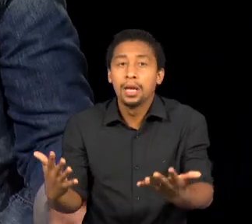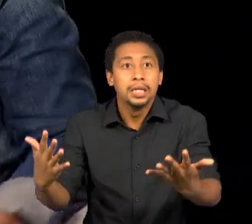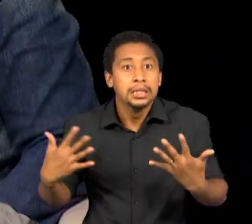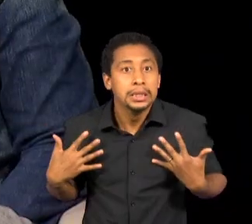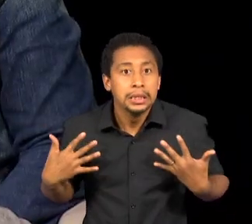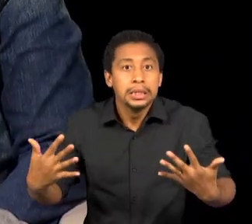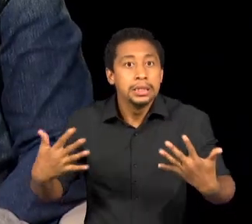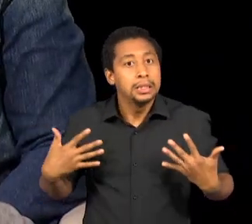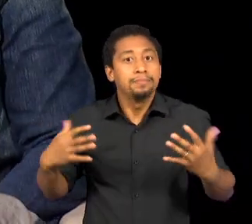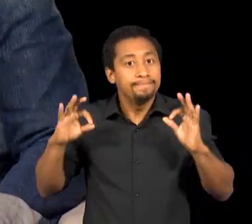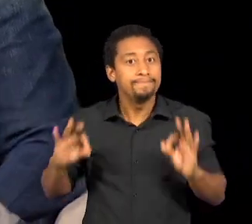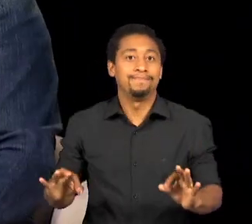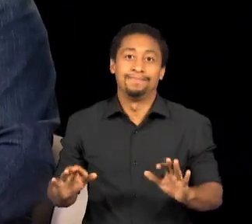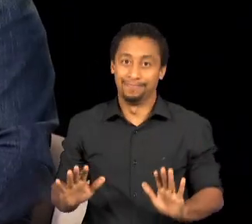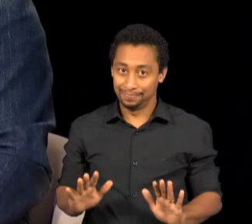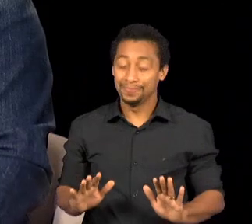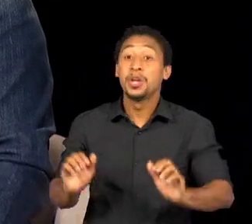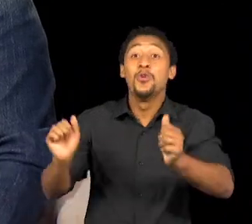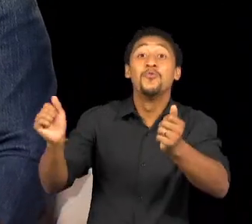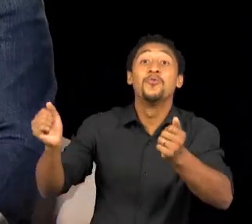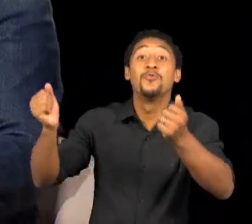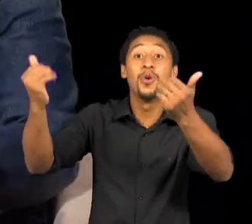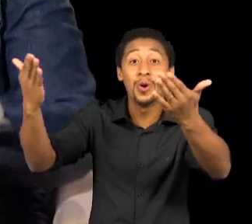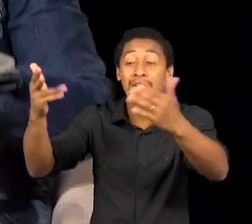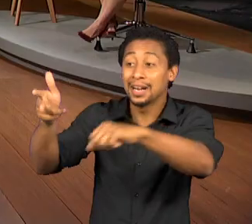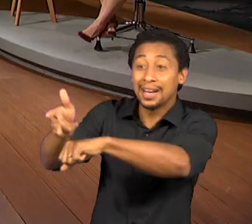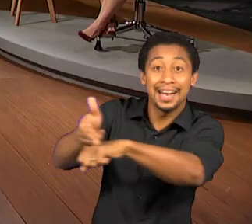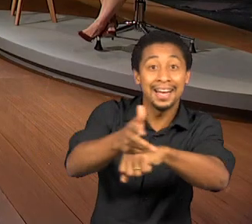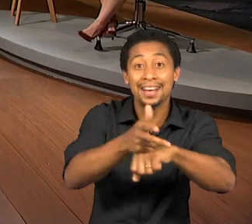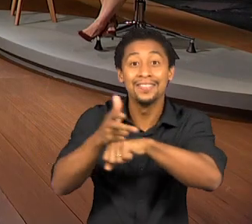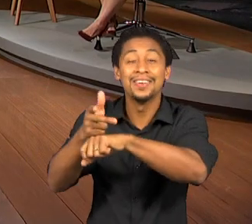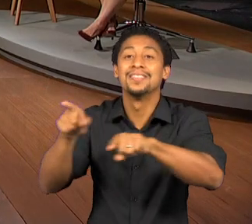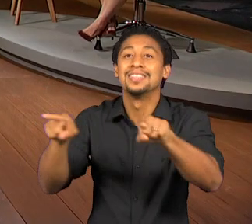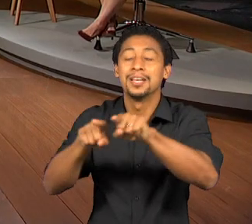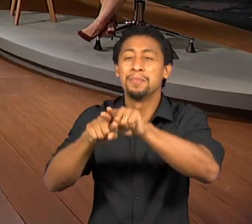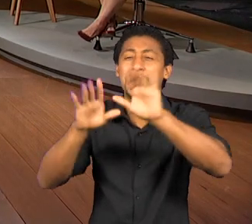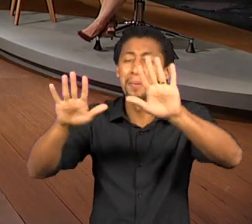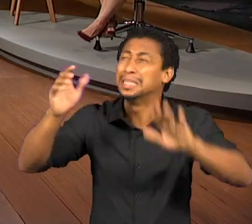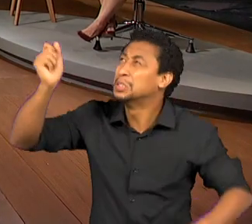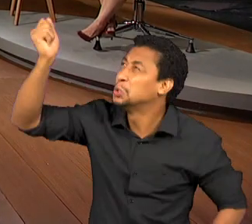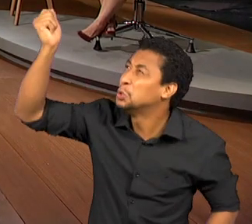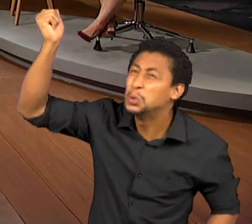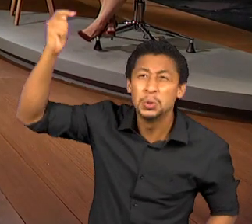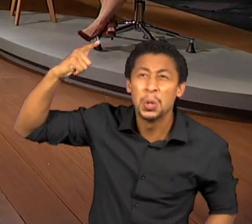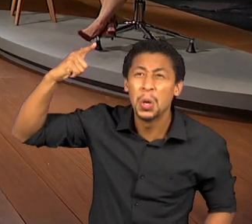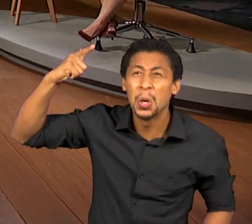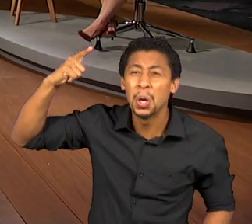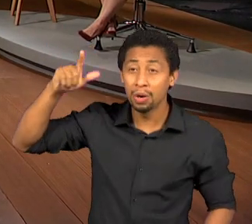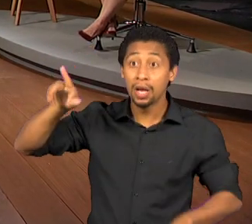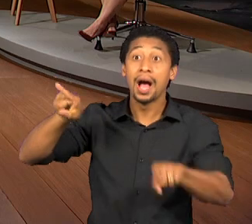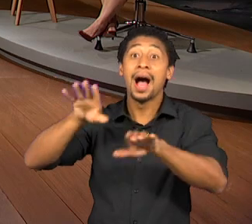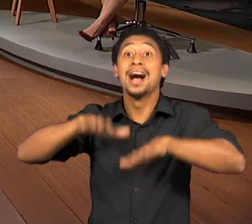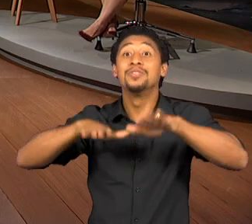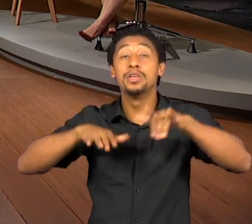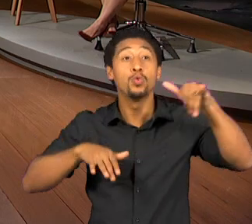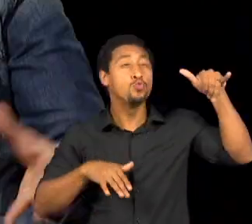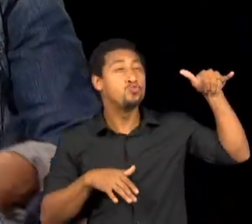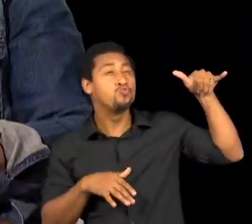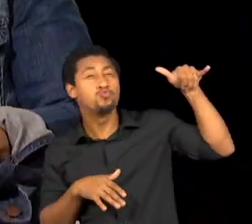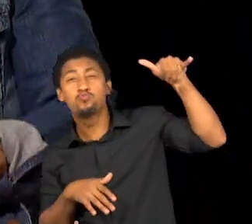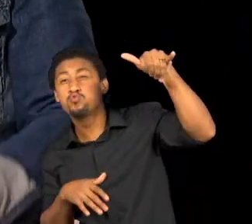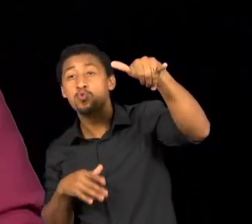quente. E tinha as externas também, que também eram debaixo daquele sol, e passavam aviões.